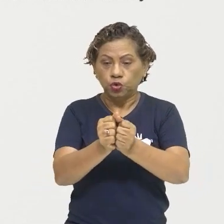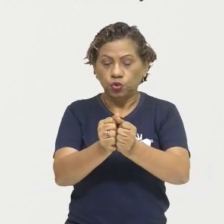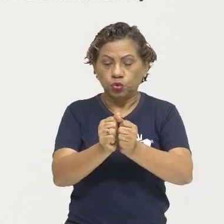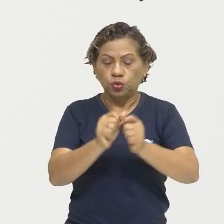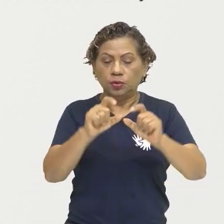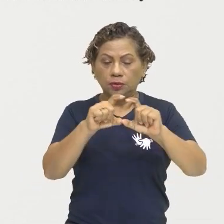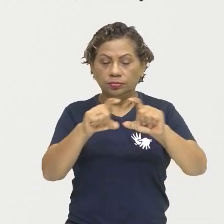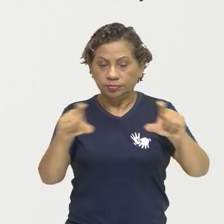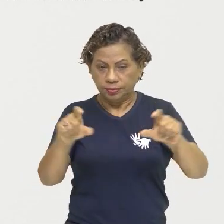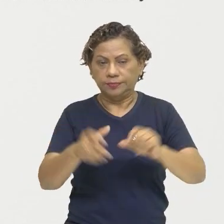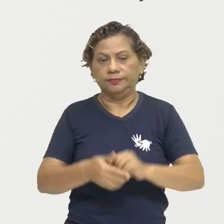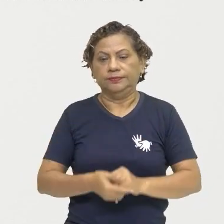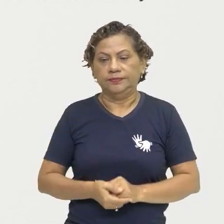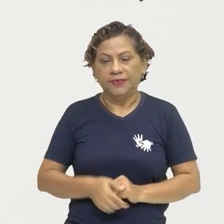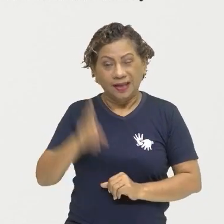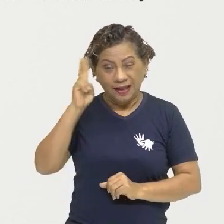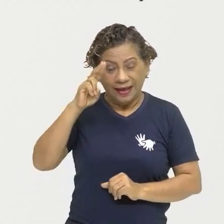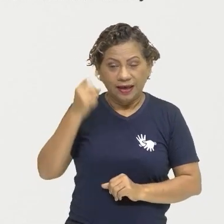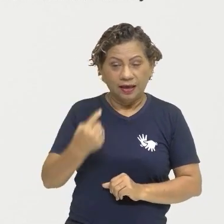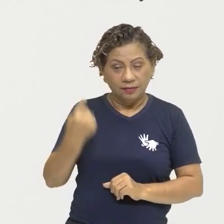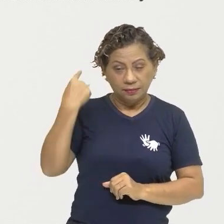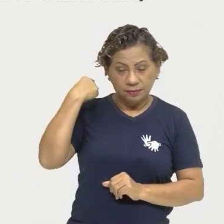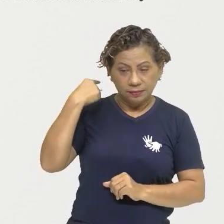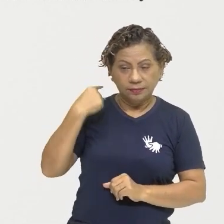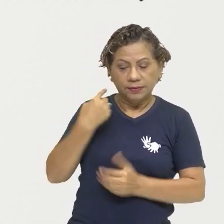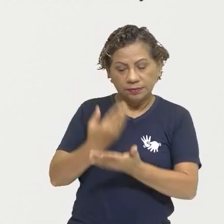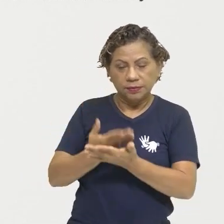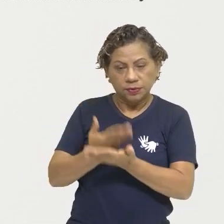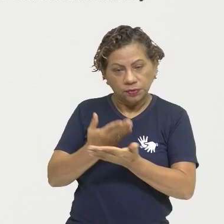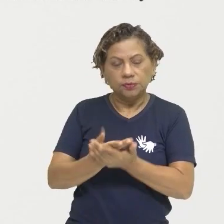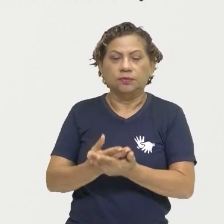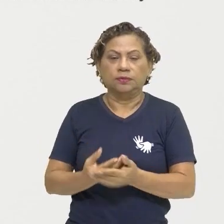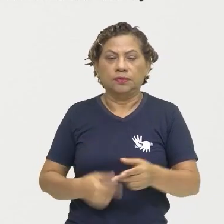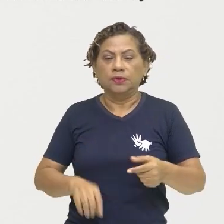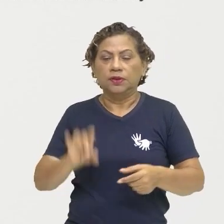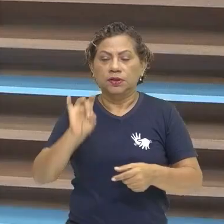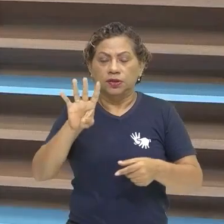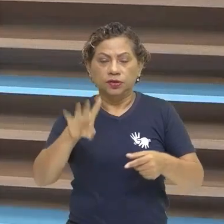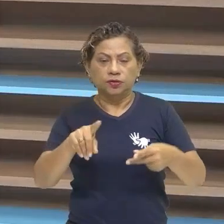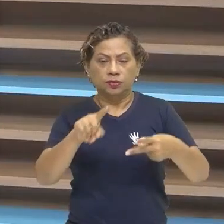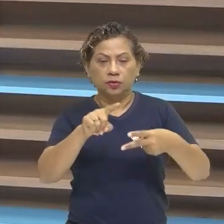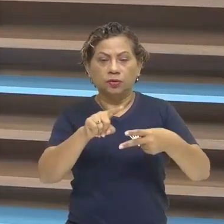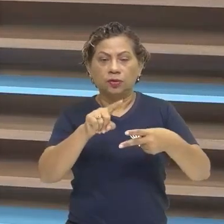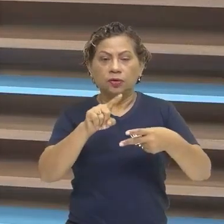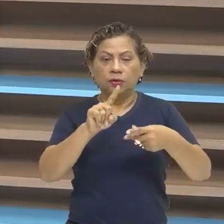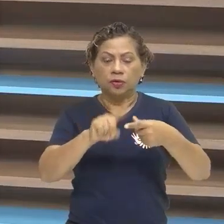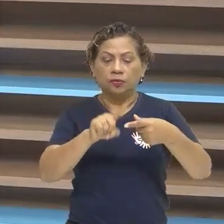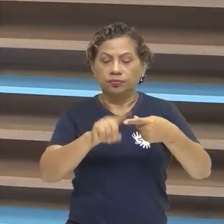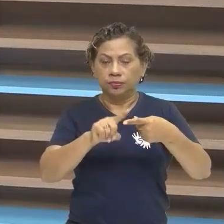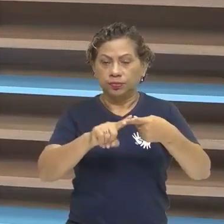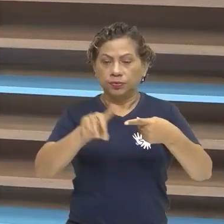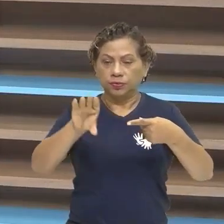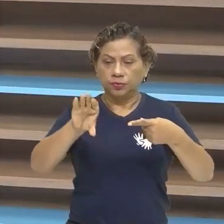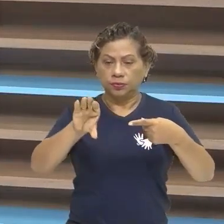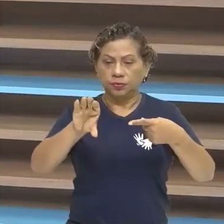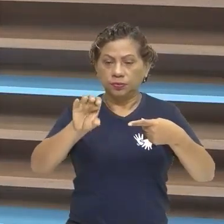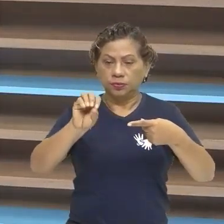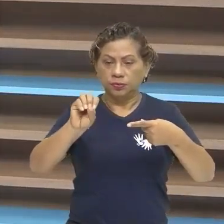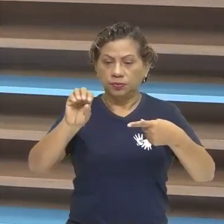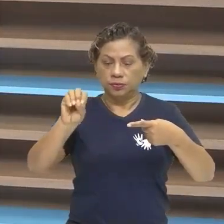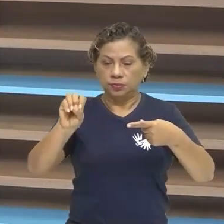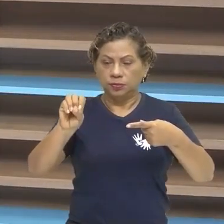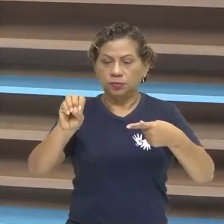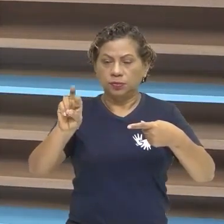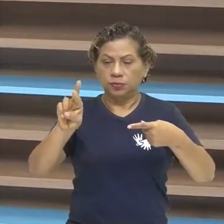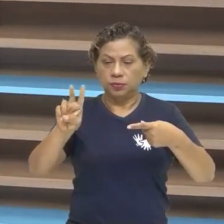nós estamos revisando aquilo que nós estudamos, que é o período composto por coordenação. Como é que ele é construído? Como é que ele é